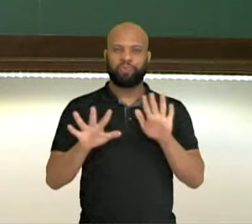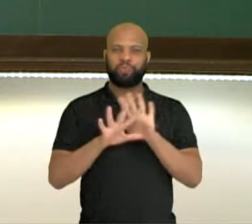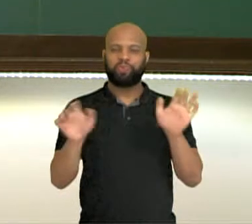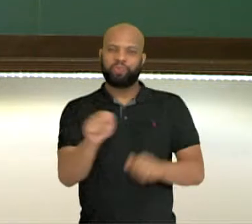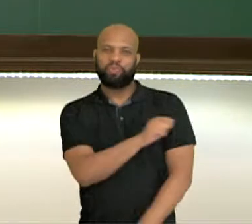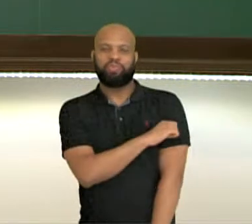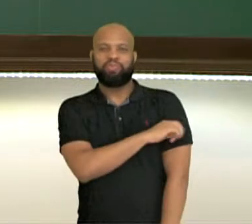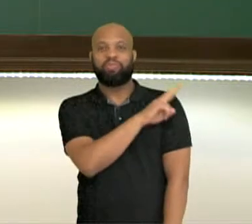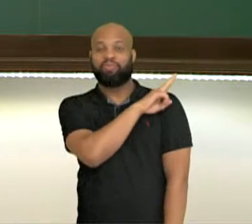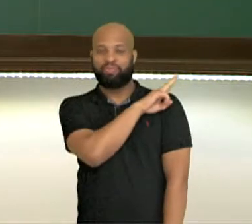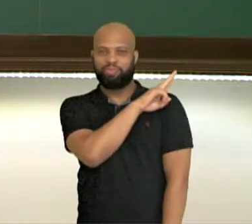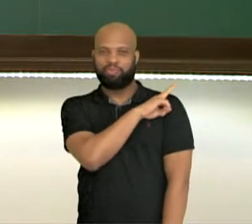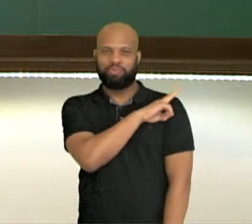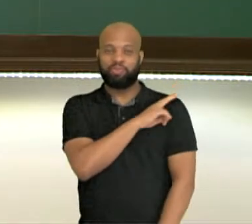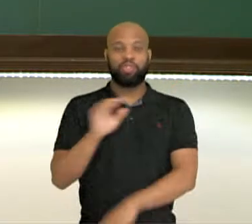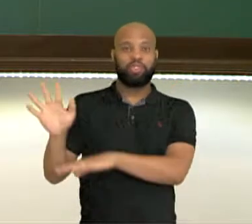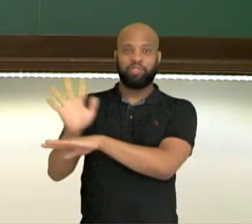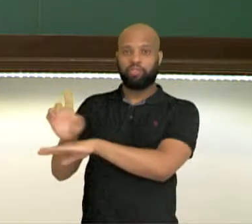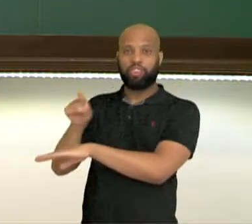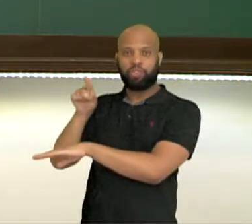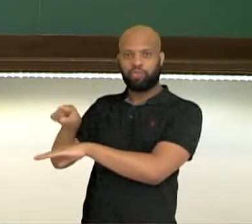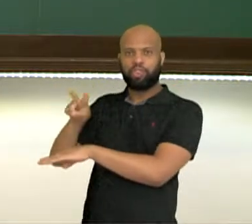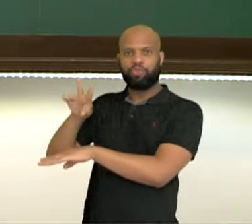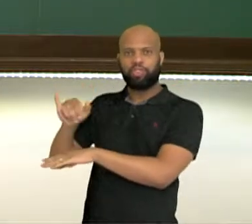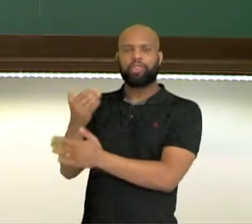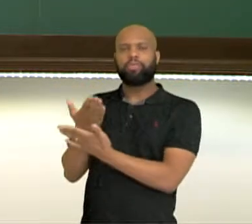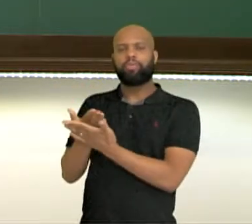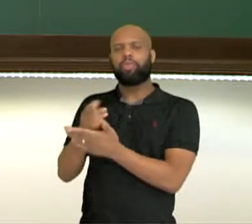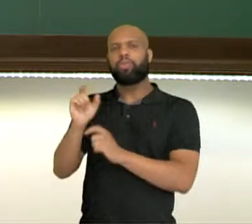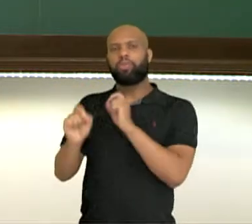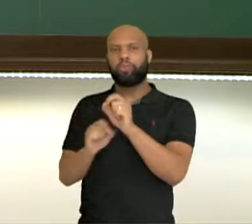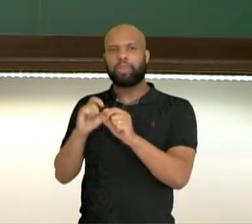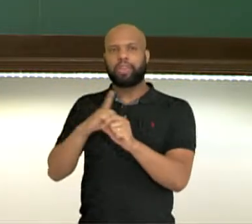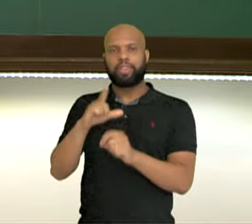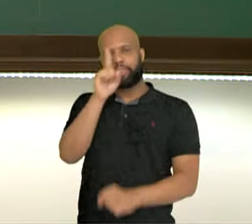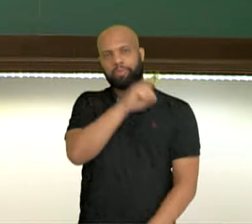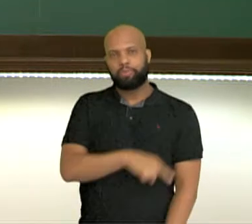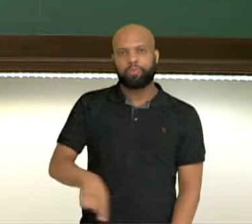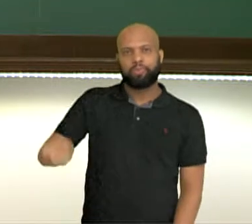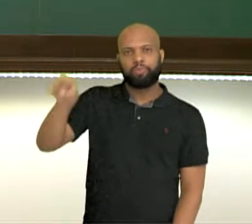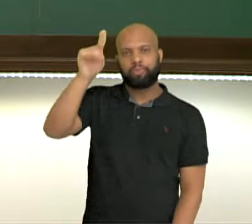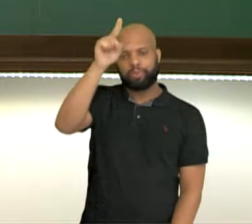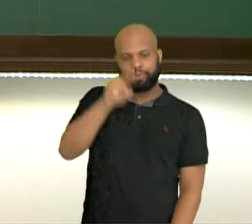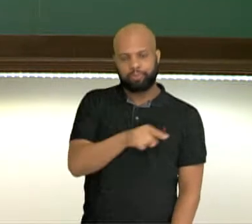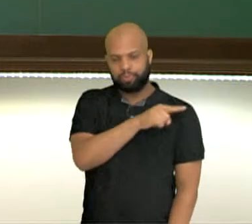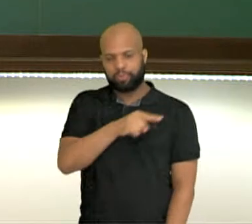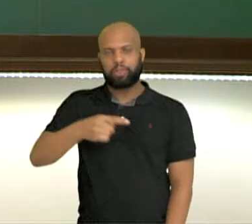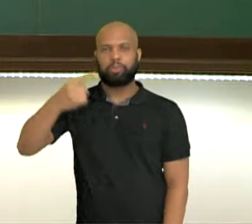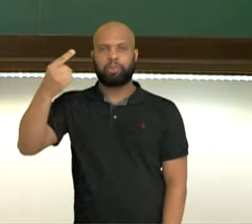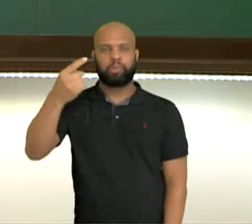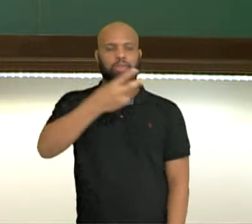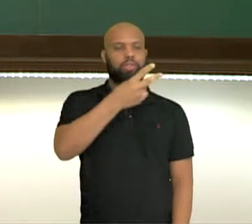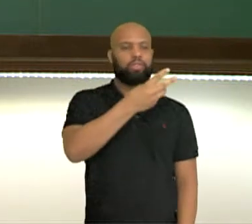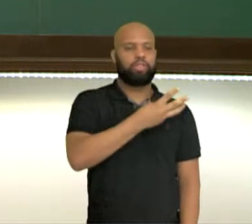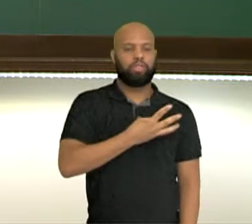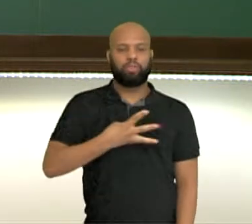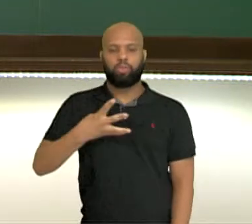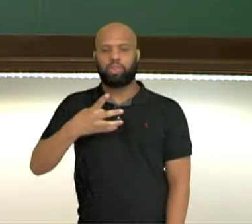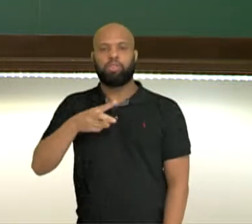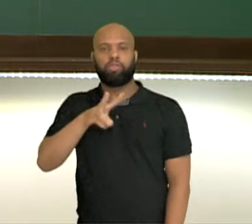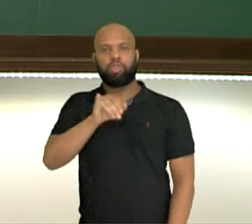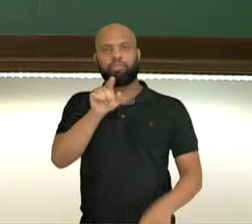Olá, estudantes da segunda série. Nesse vídeo vamos falar sobre redução de ângulos ao primeiro quadrante para você poder utilizar